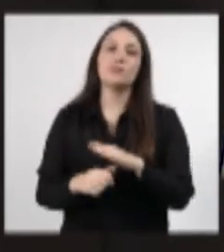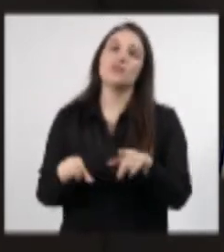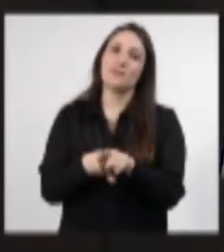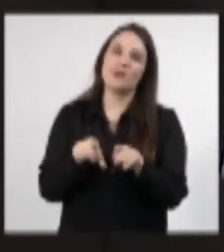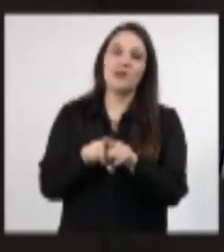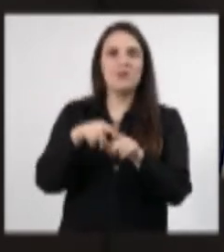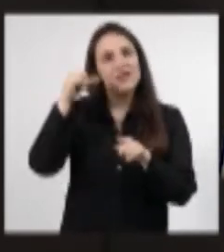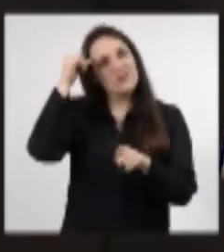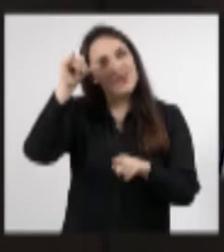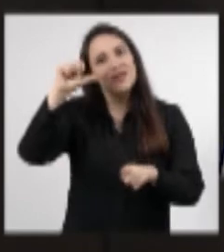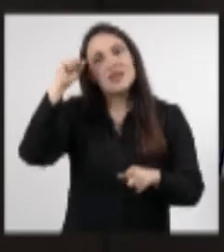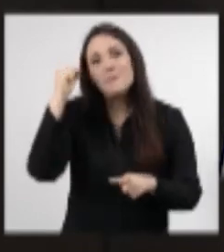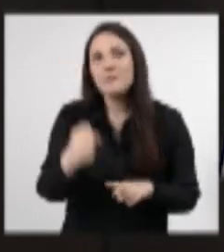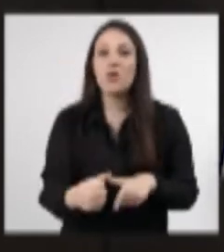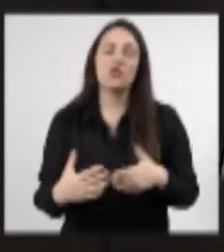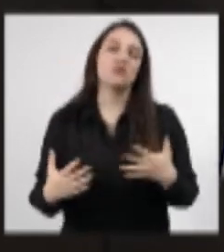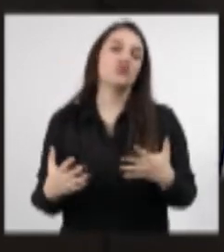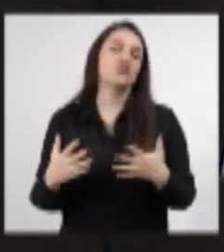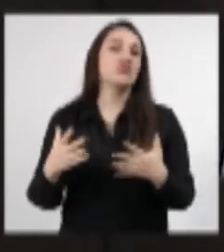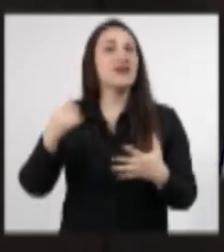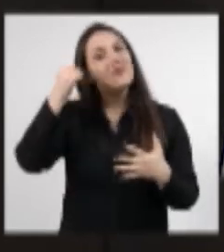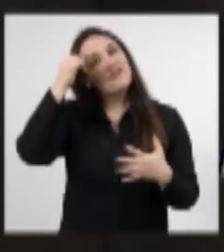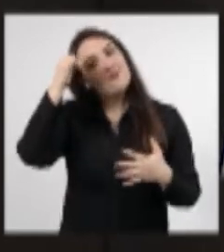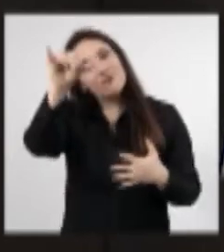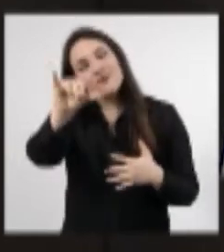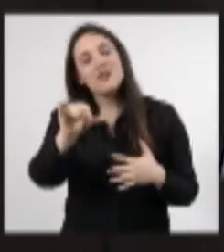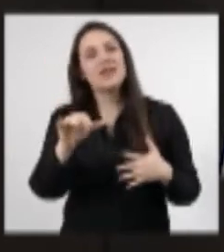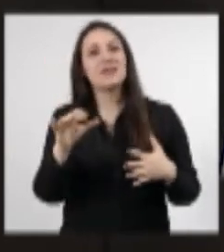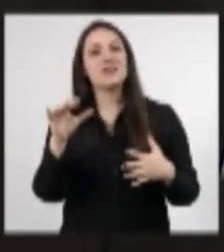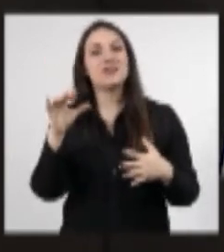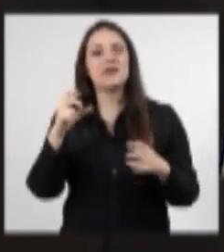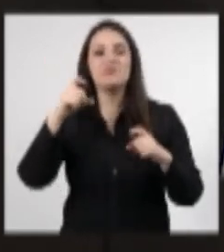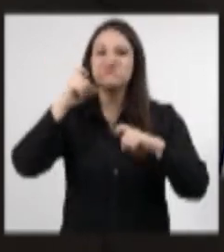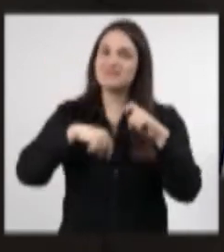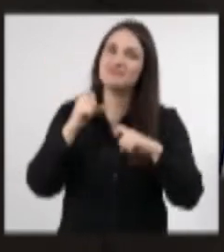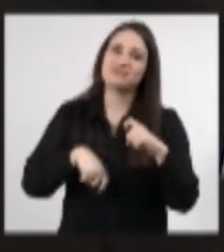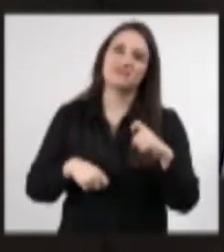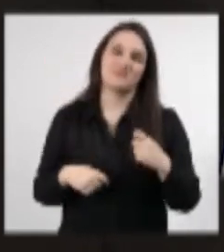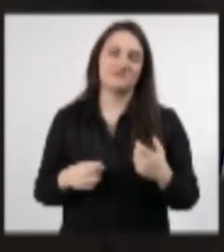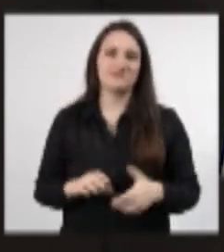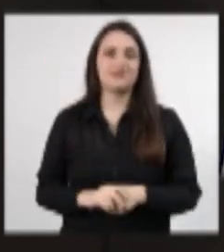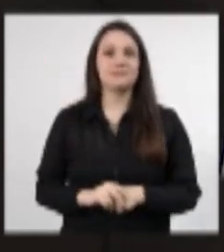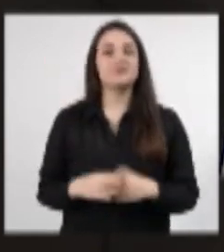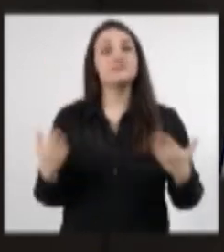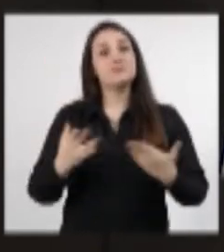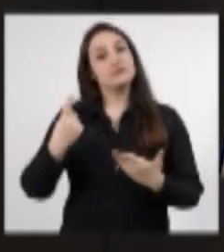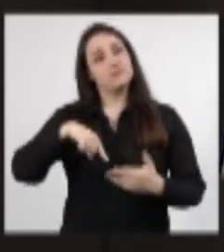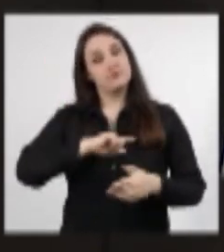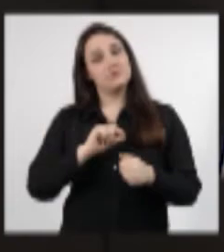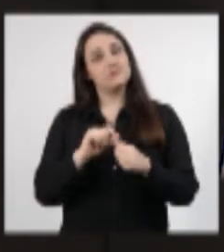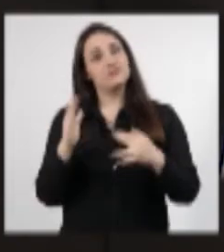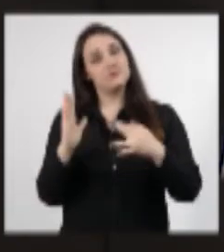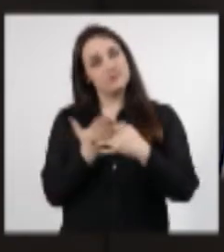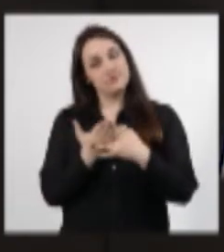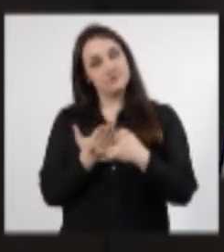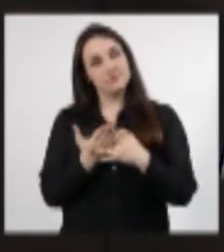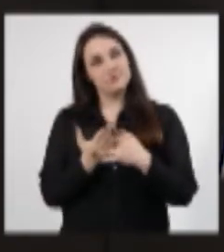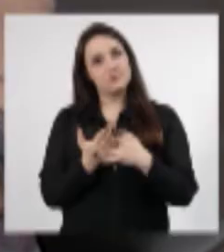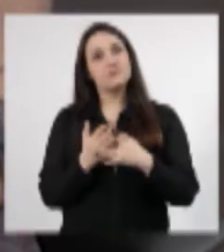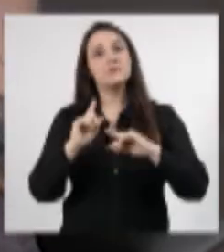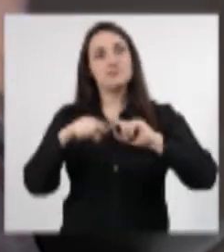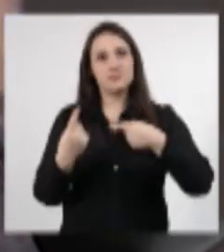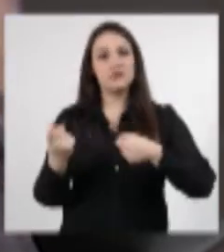você diminui o número de roubos, o número de furtos, o número de homicídios, o número de estupros,